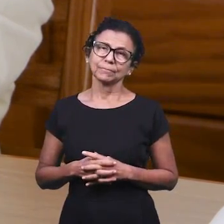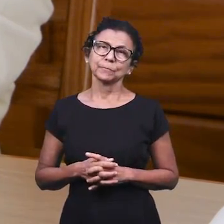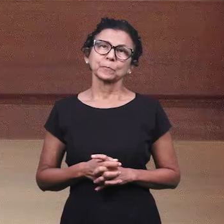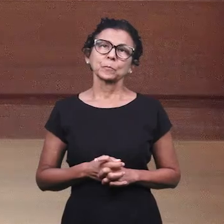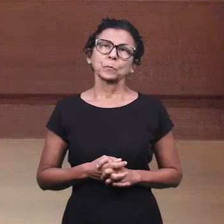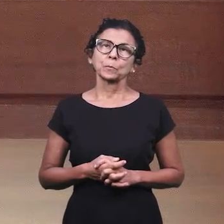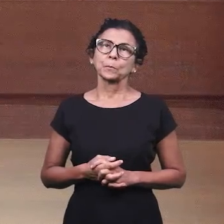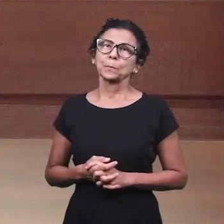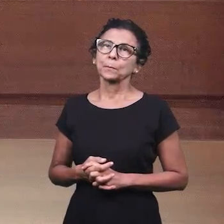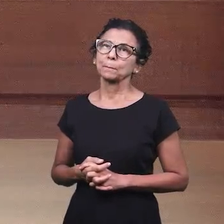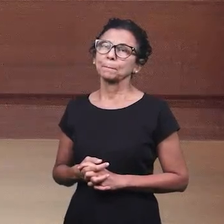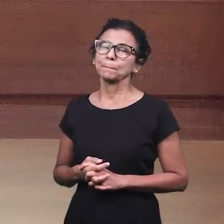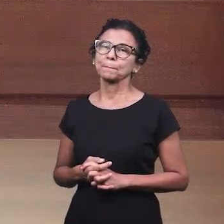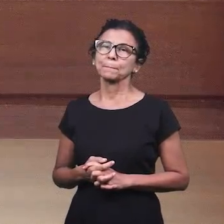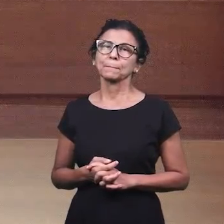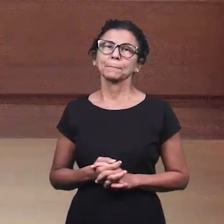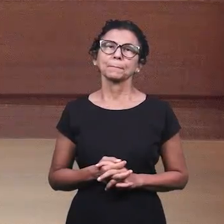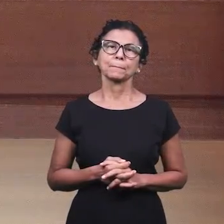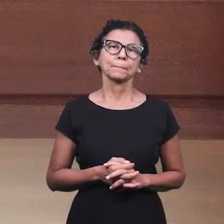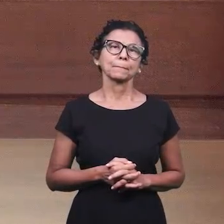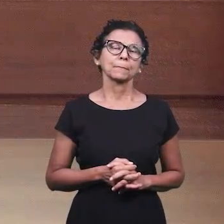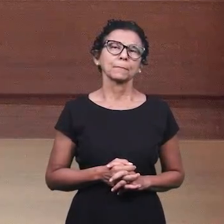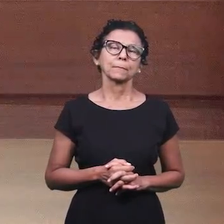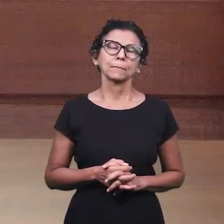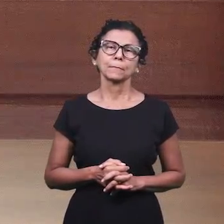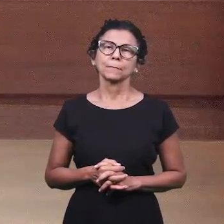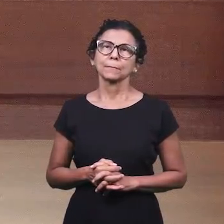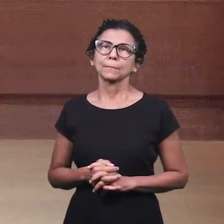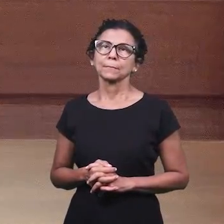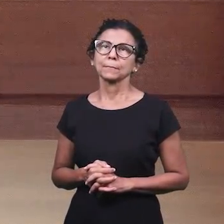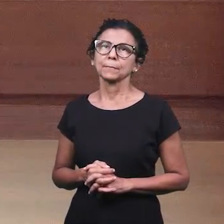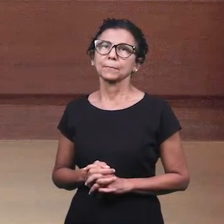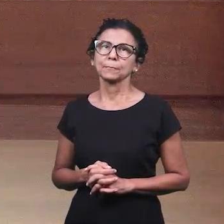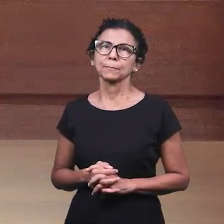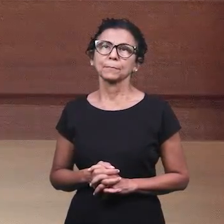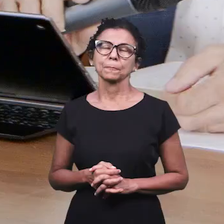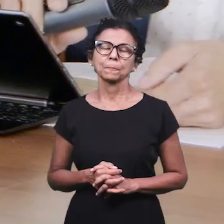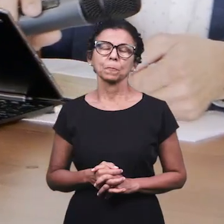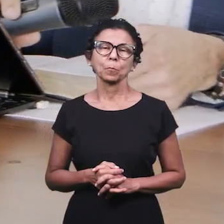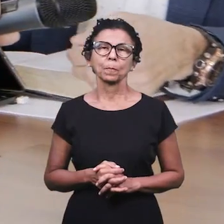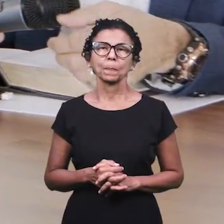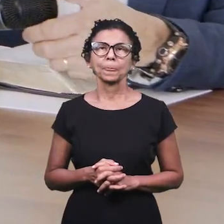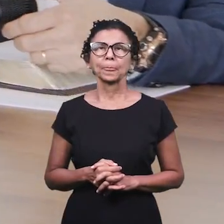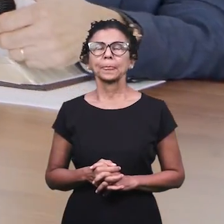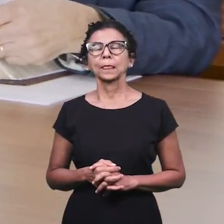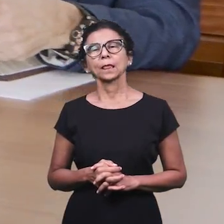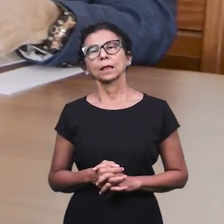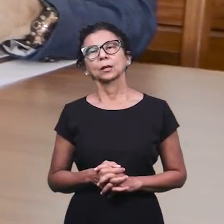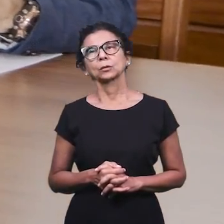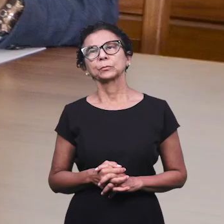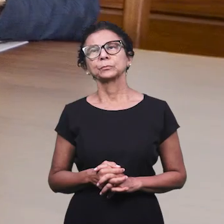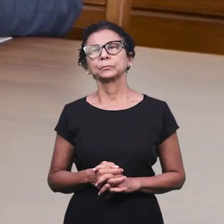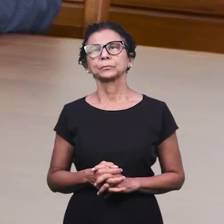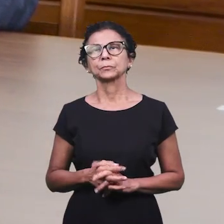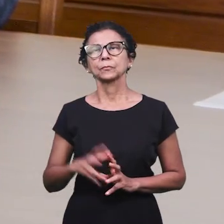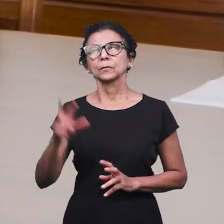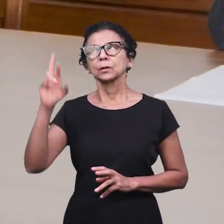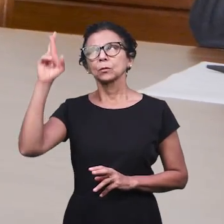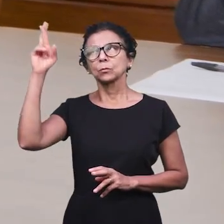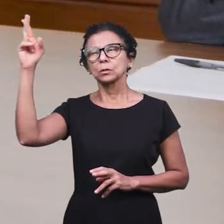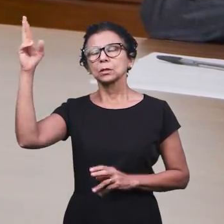porque estava dando problema em outra escola. O problema que acontece muitas vezes é os pais defendem o filho no erro dele, não